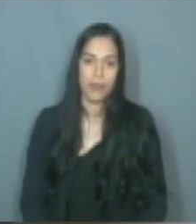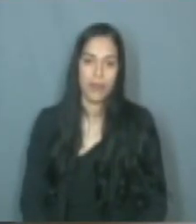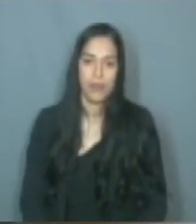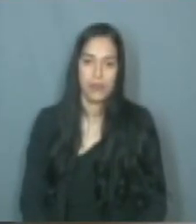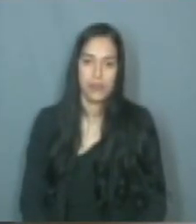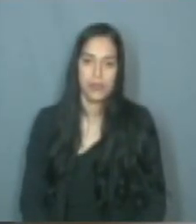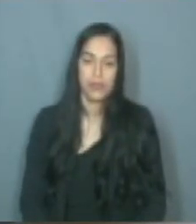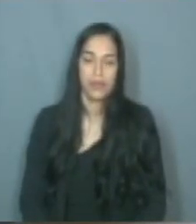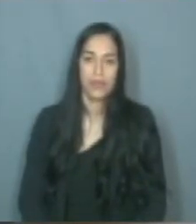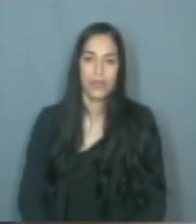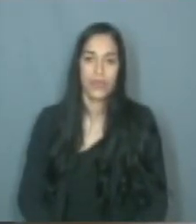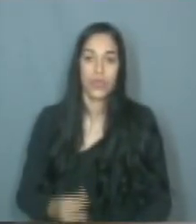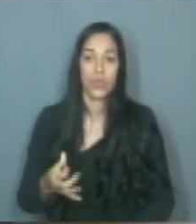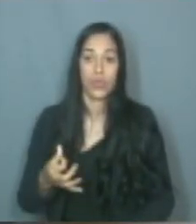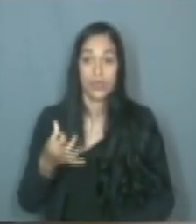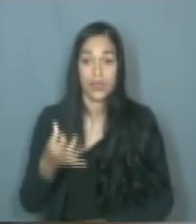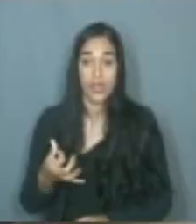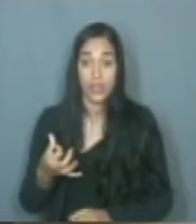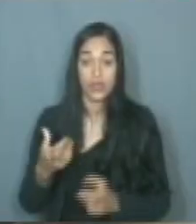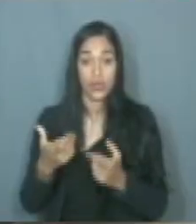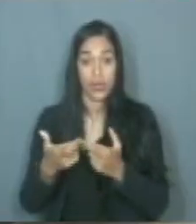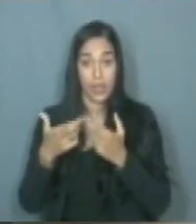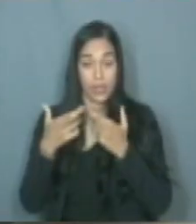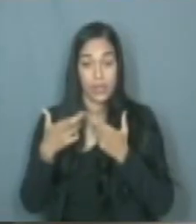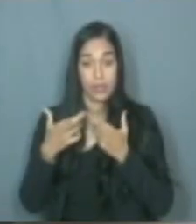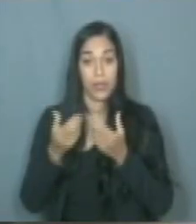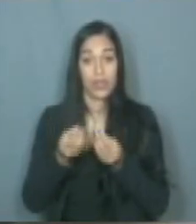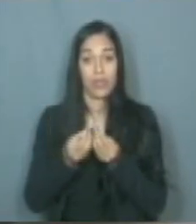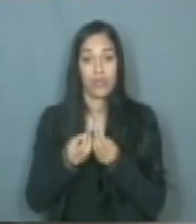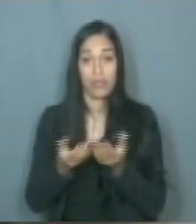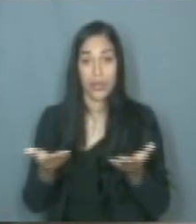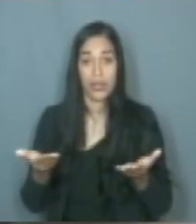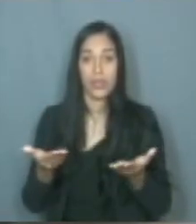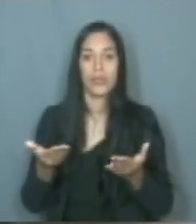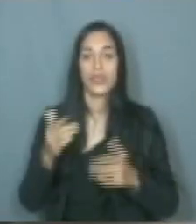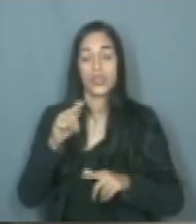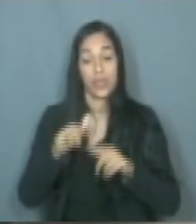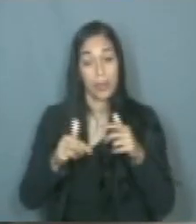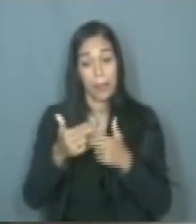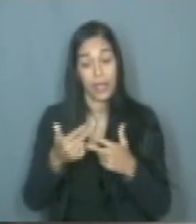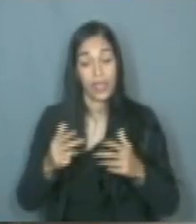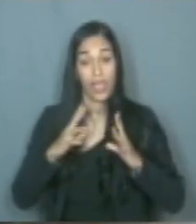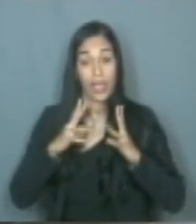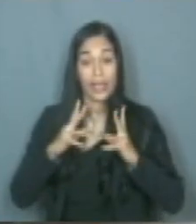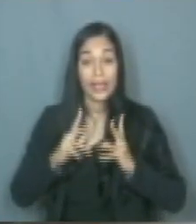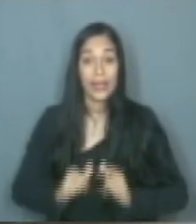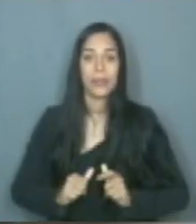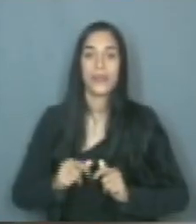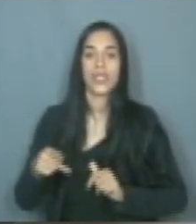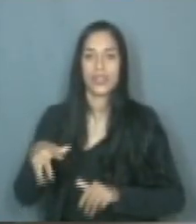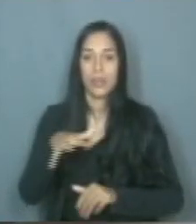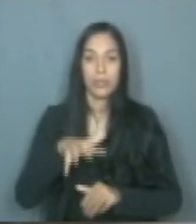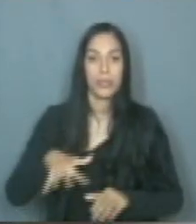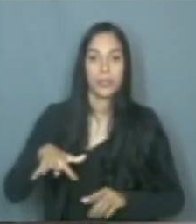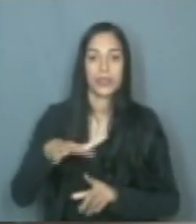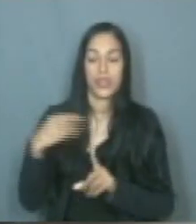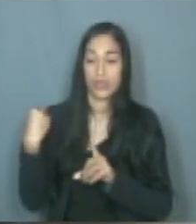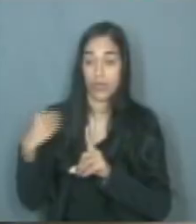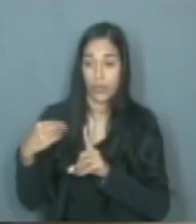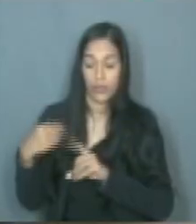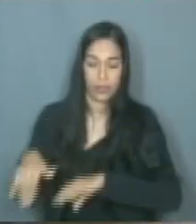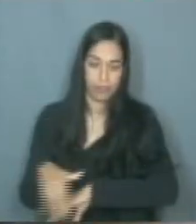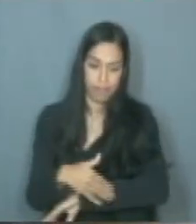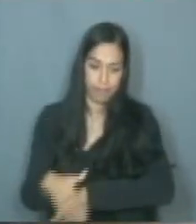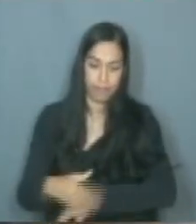O sexto requerimento é para a distribuição de itens de higiene básica à população em situação de